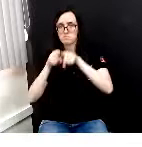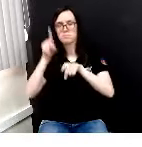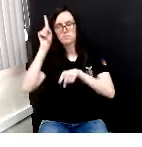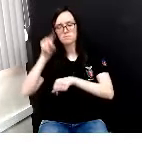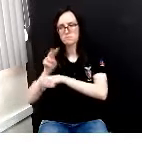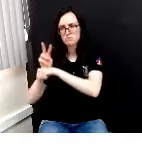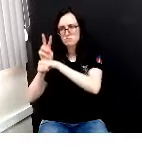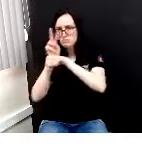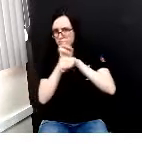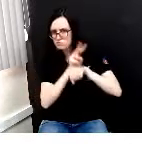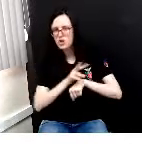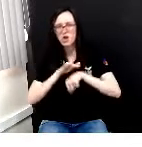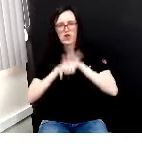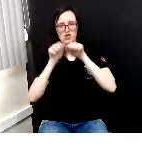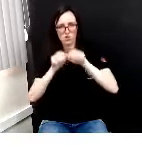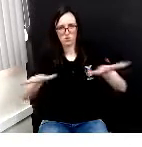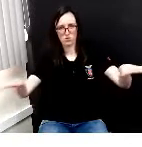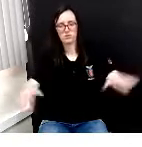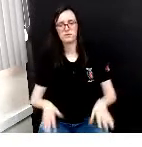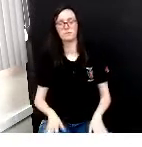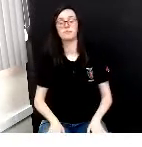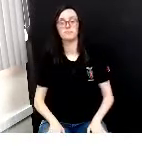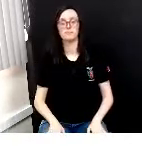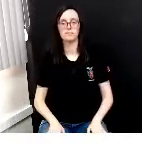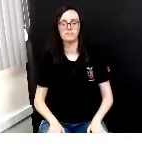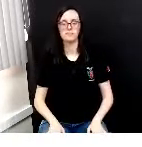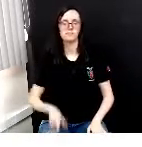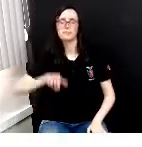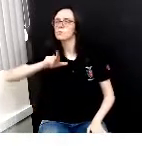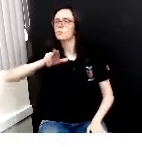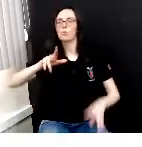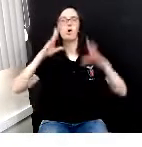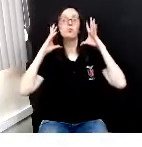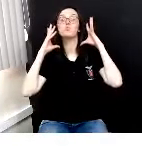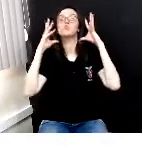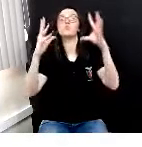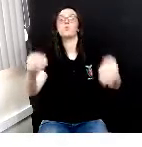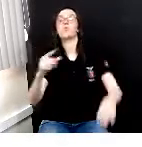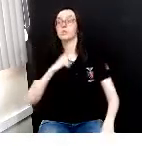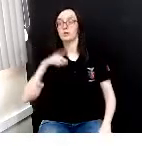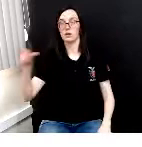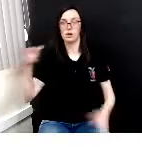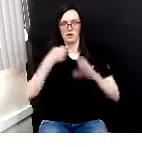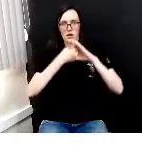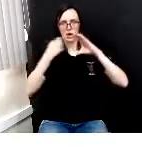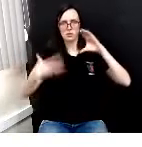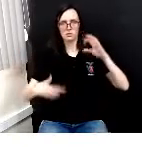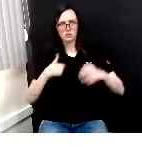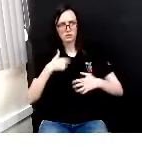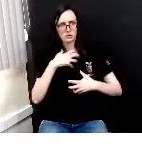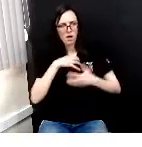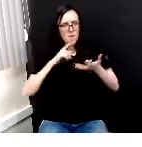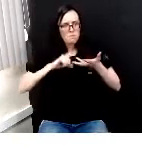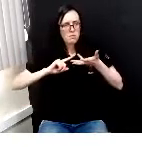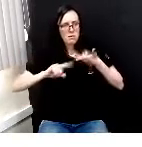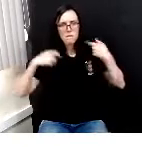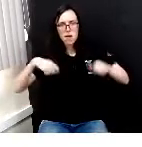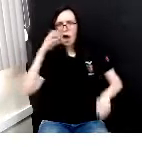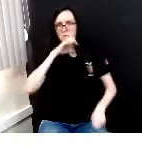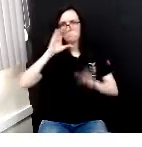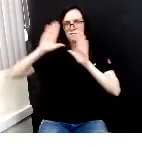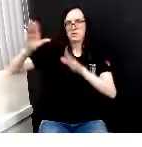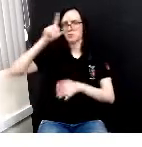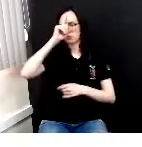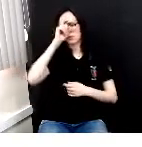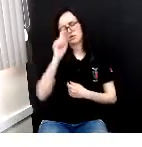vigilância epidemiológica. Então, nem todo mundo que apresente esses sinais e sintomas precisará ser